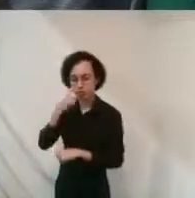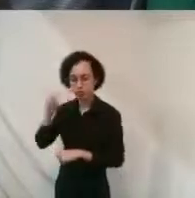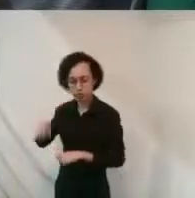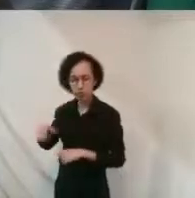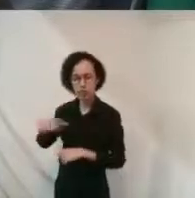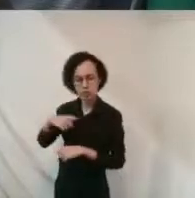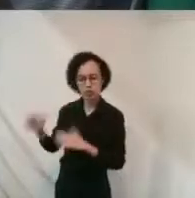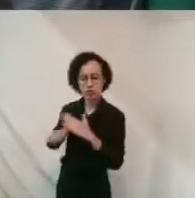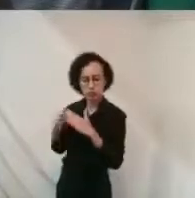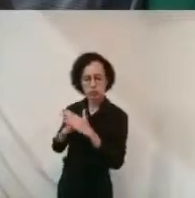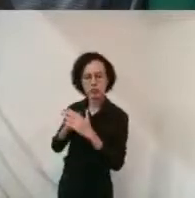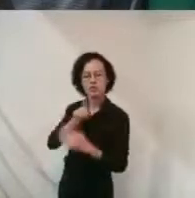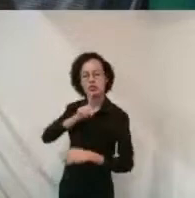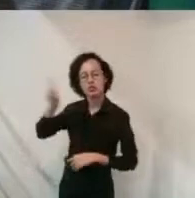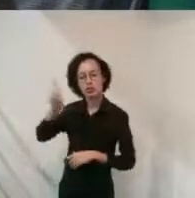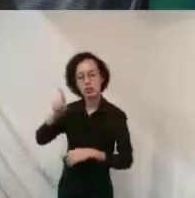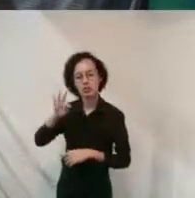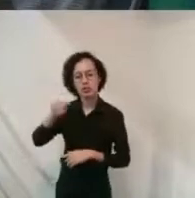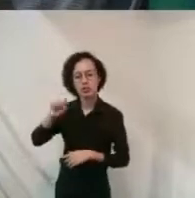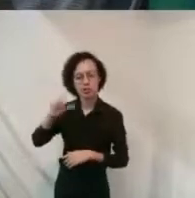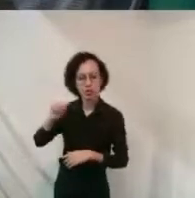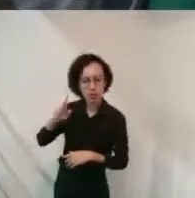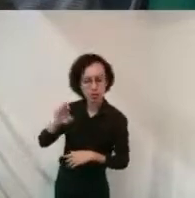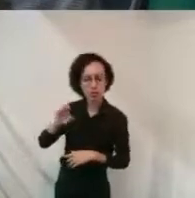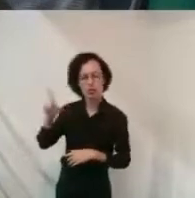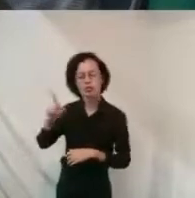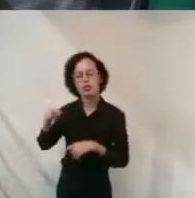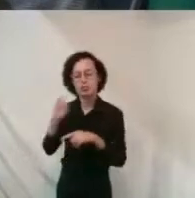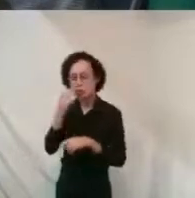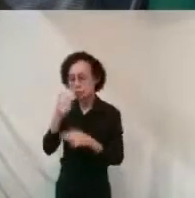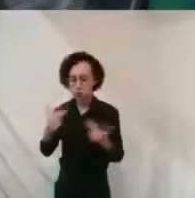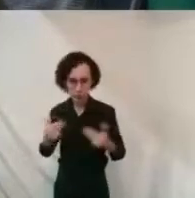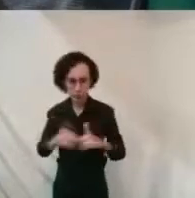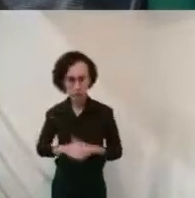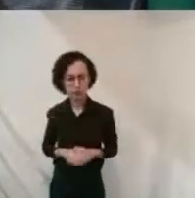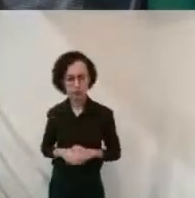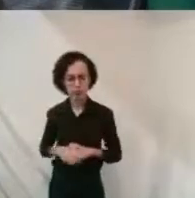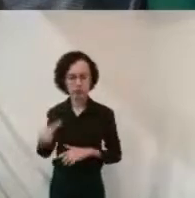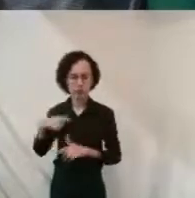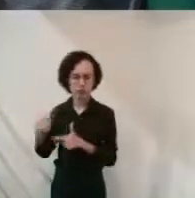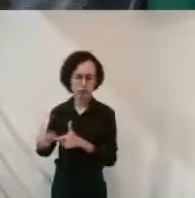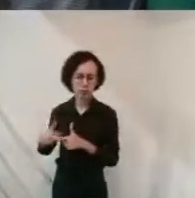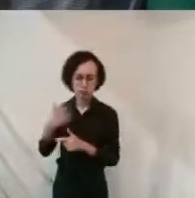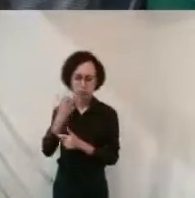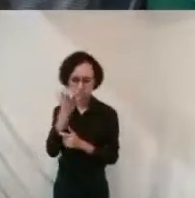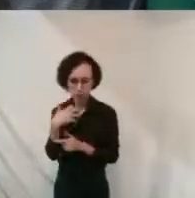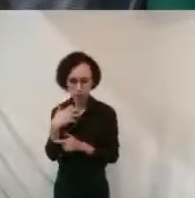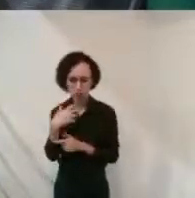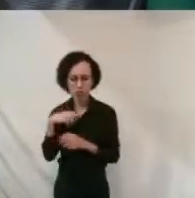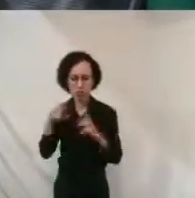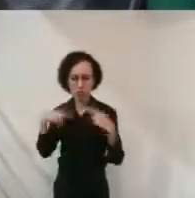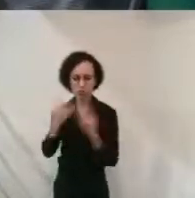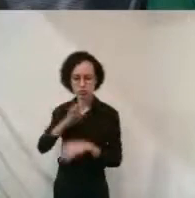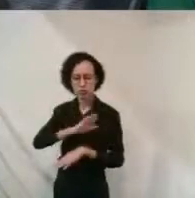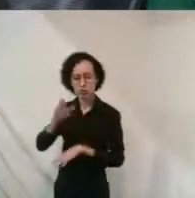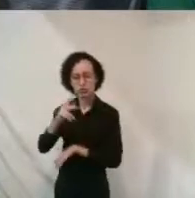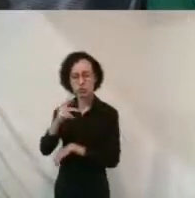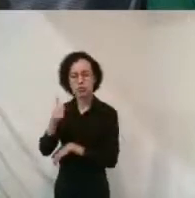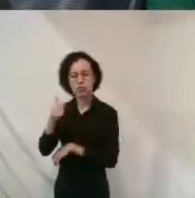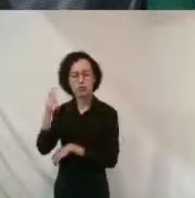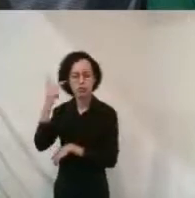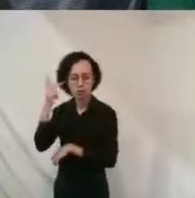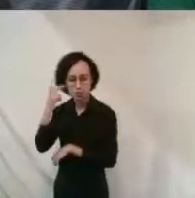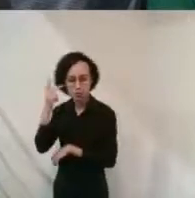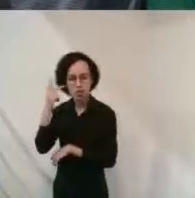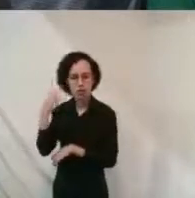empresa. Lá em Itacaré, a mesma coisa. Nós temos um problema sério, até uma reunião na próxima semana em São Paulo com a Bividro, que é a questão